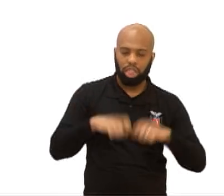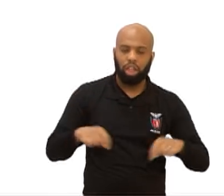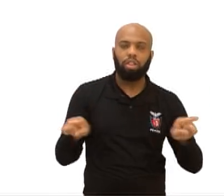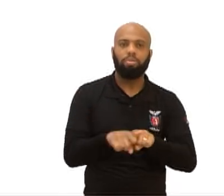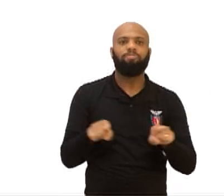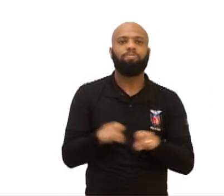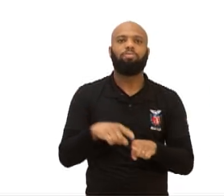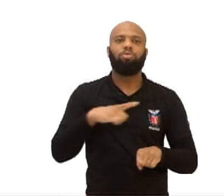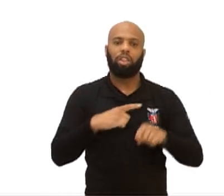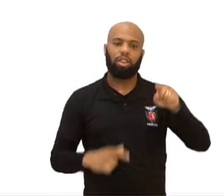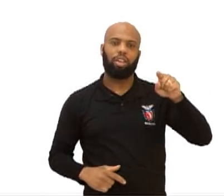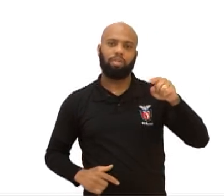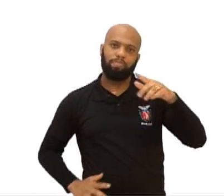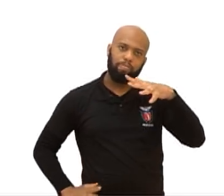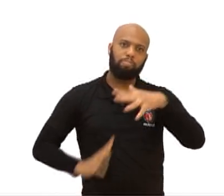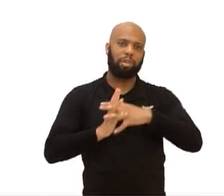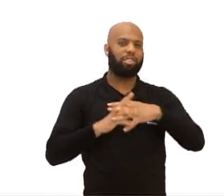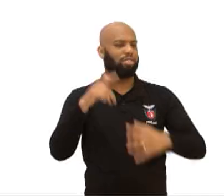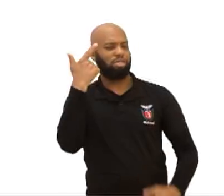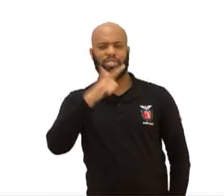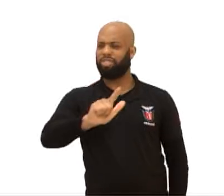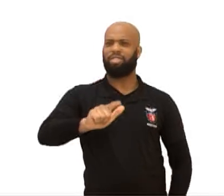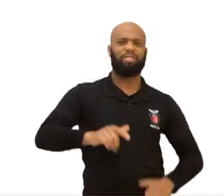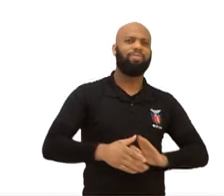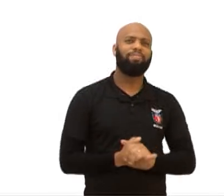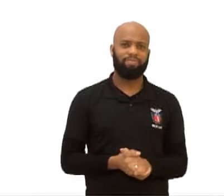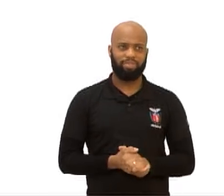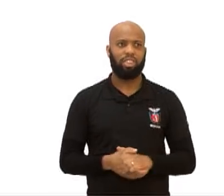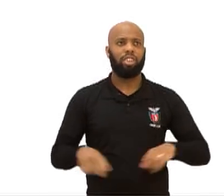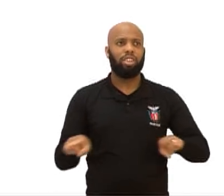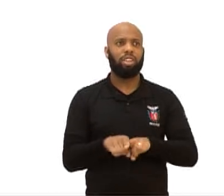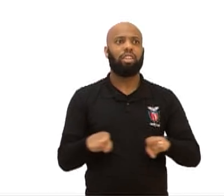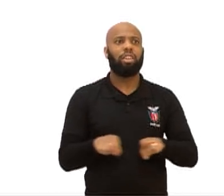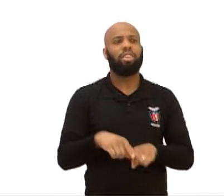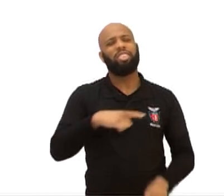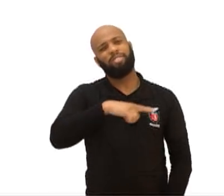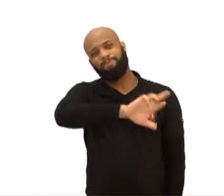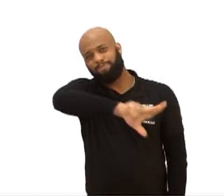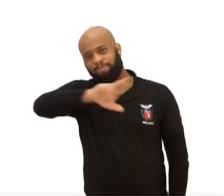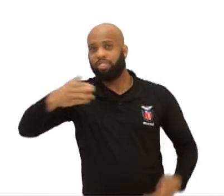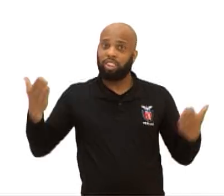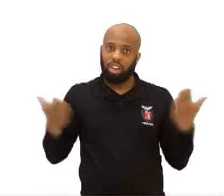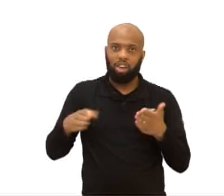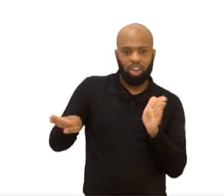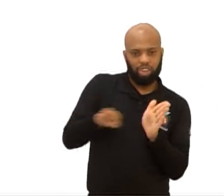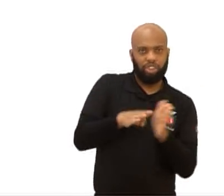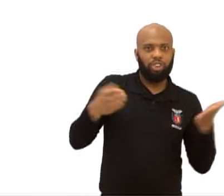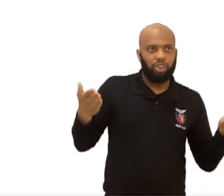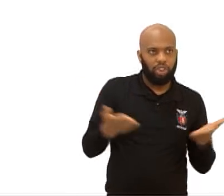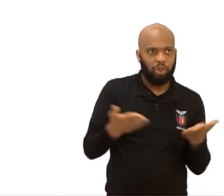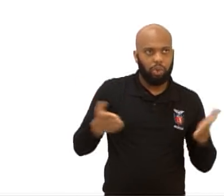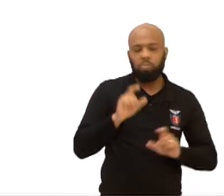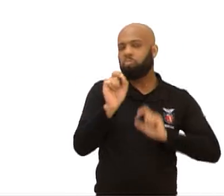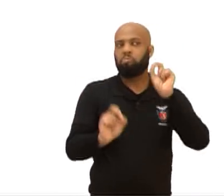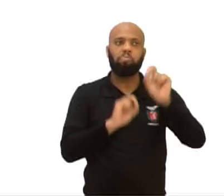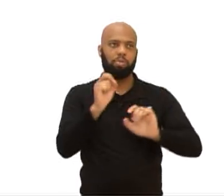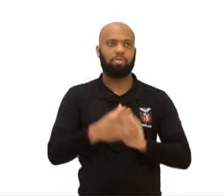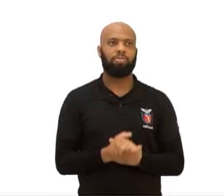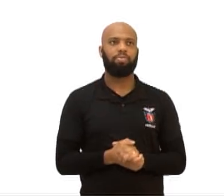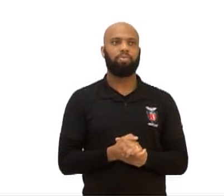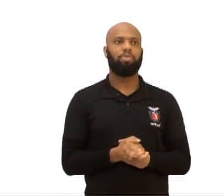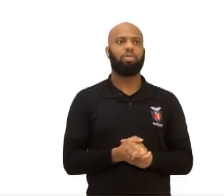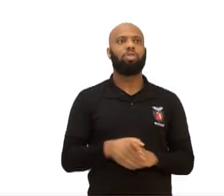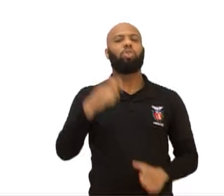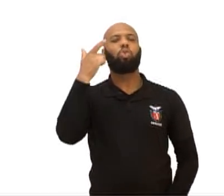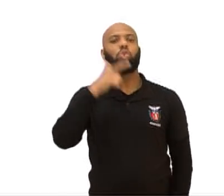de várias barreiras de distância. O telégrafo, e aí a gente já está começando a chegar no assunto da aula de hoje,